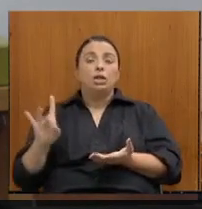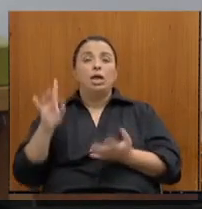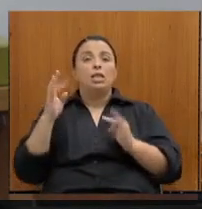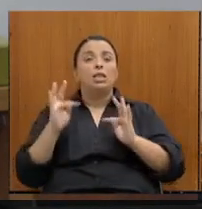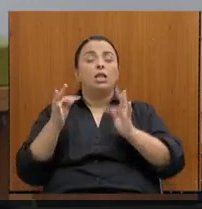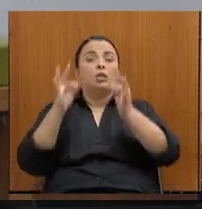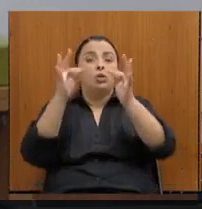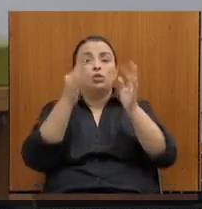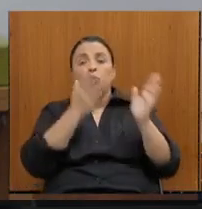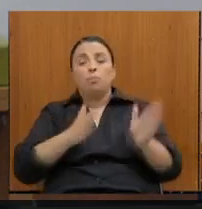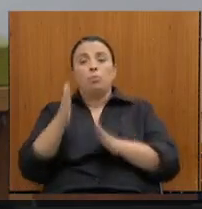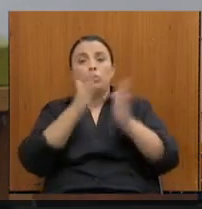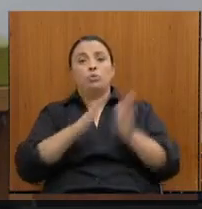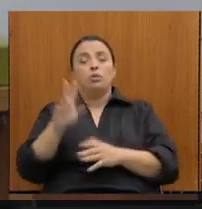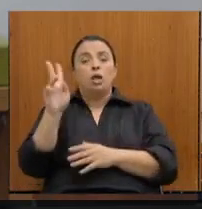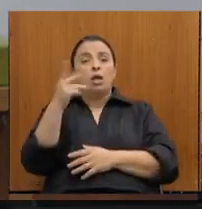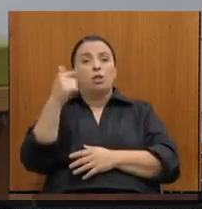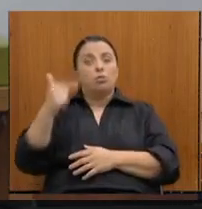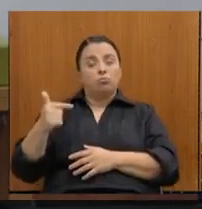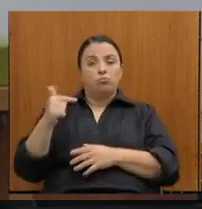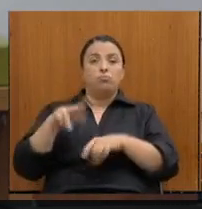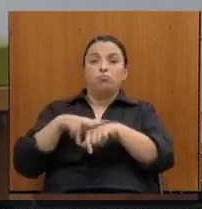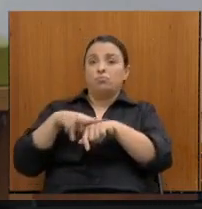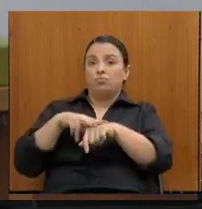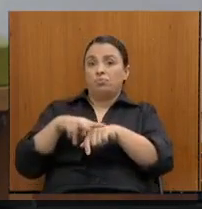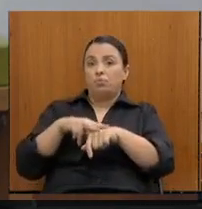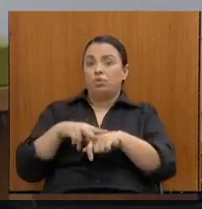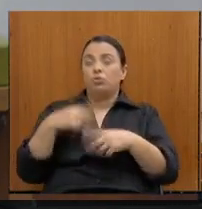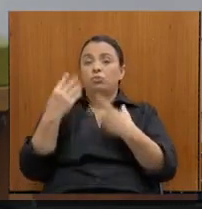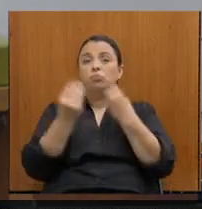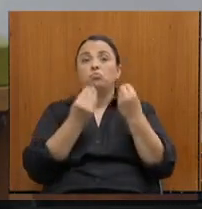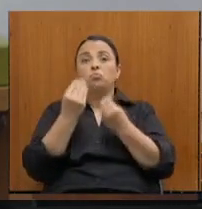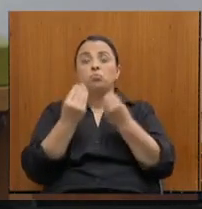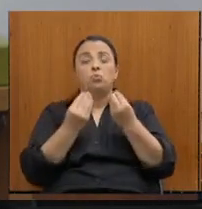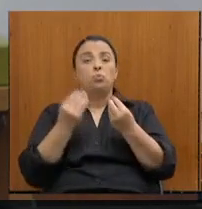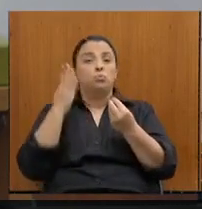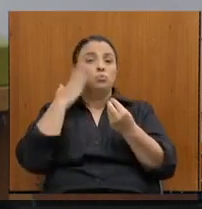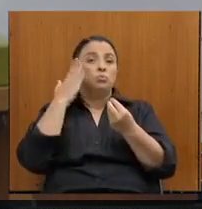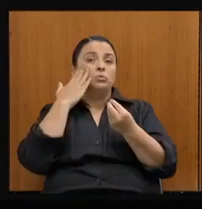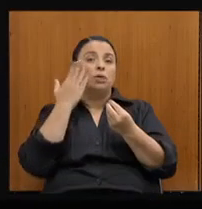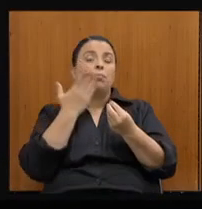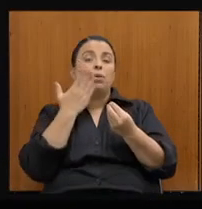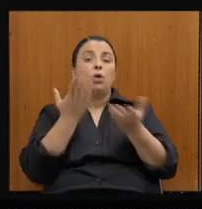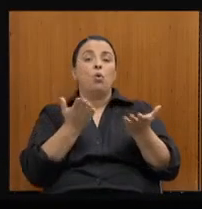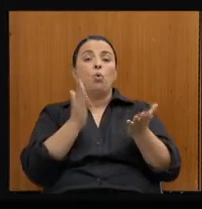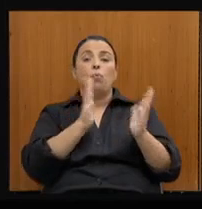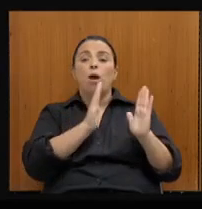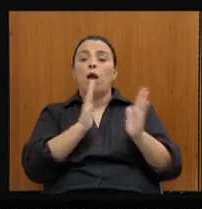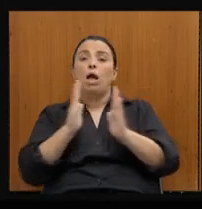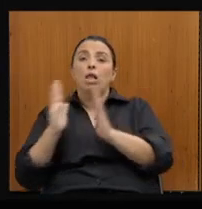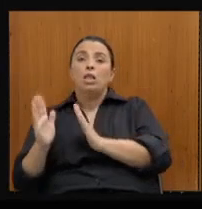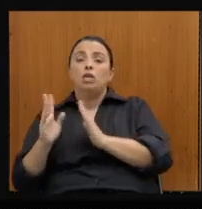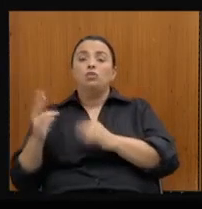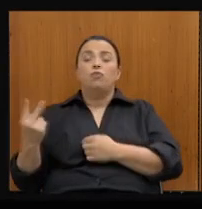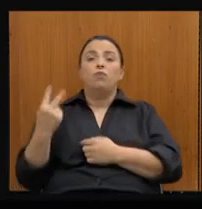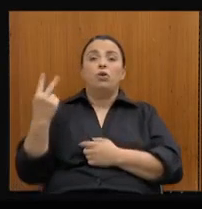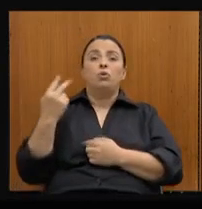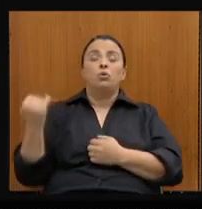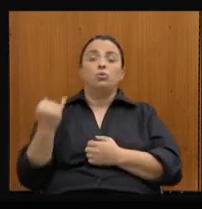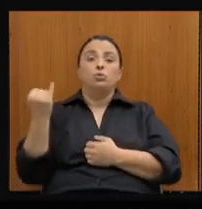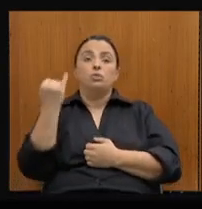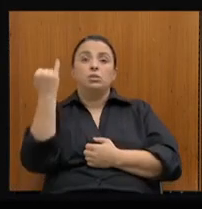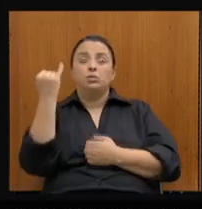de produção de hidrogênio Verde como definir uma cadeia de valor industrial para cada tecnologia